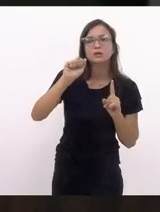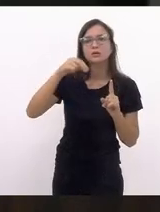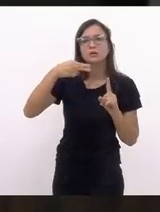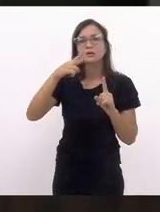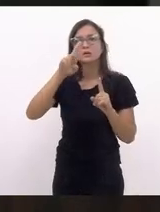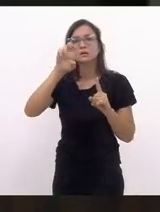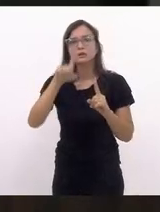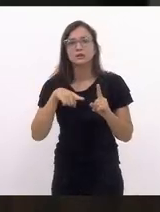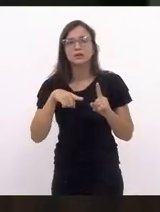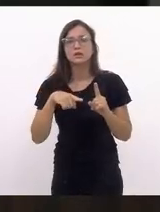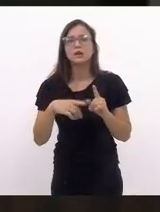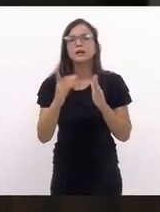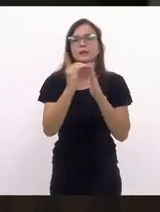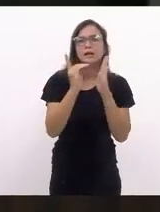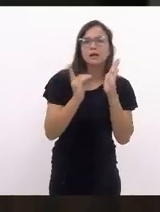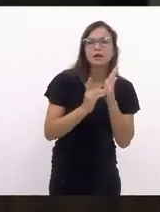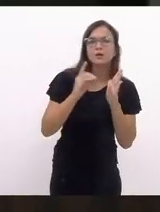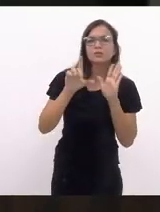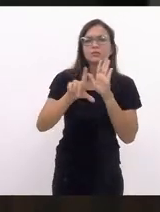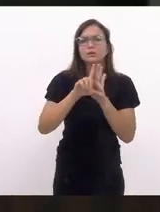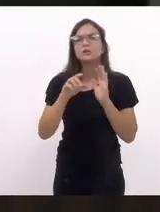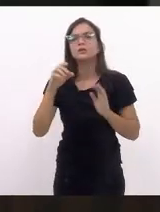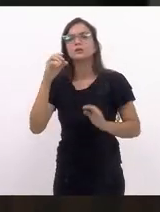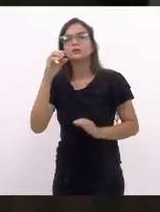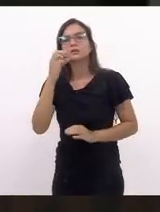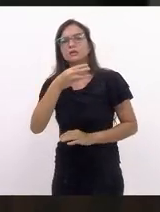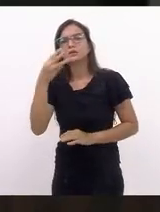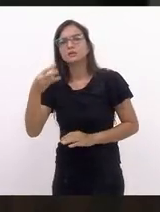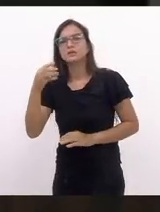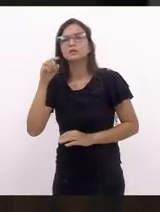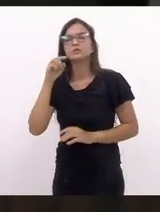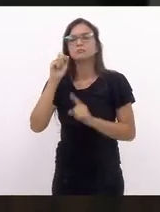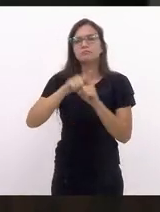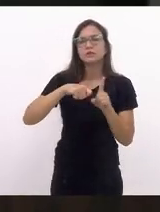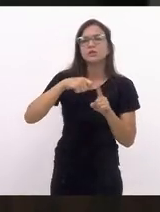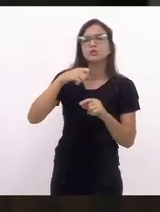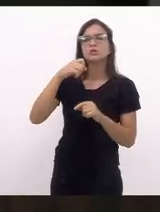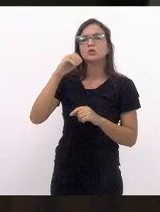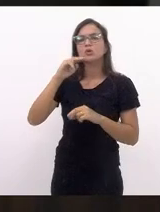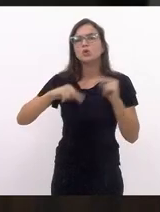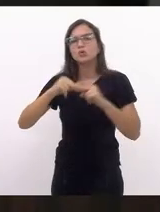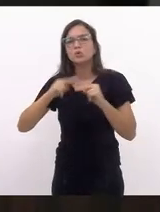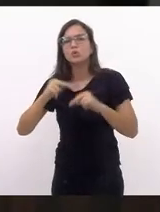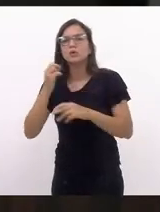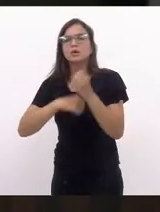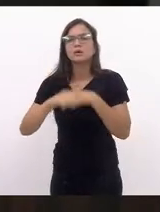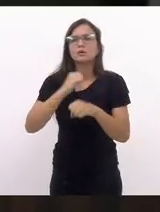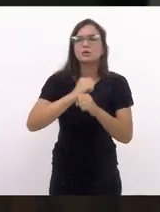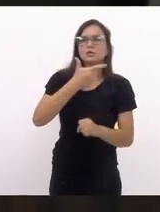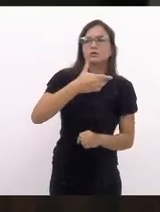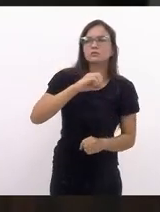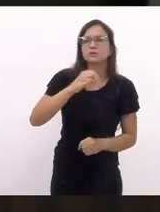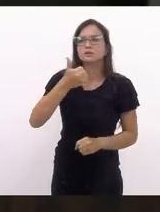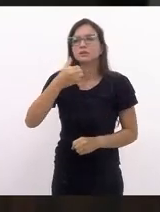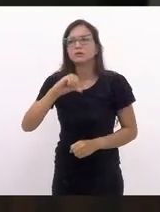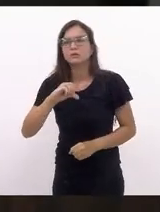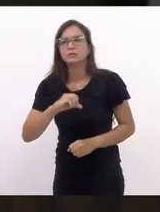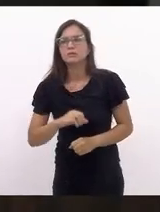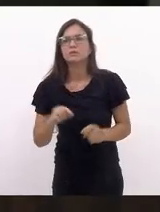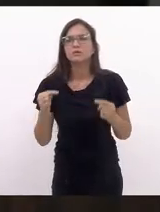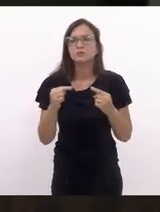decreto-lei 33 de Treze de Julho 79 nos casualização Estado do Rio de Janeiro de propriedade do Estado